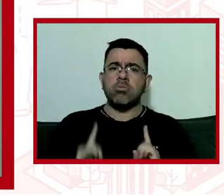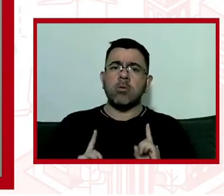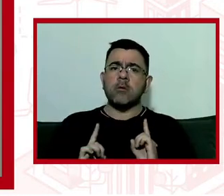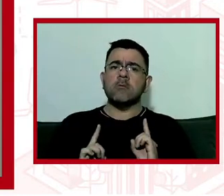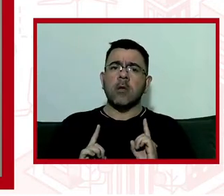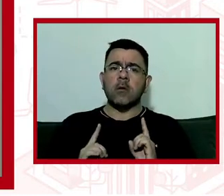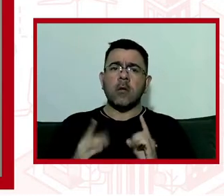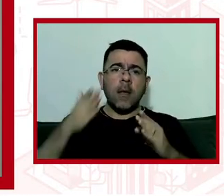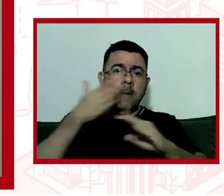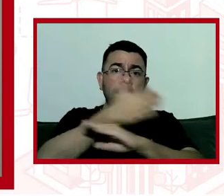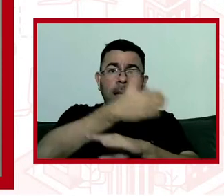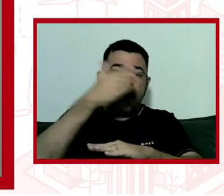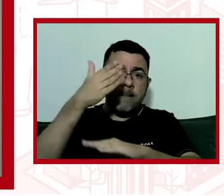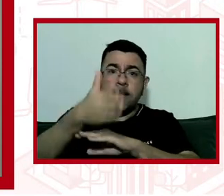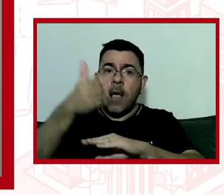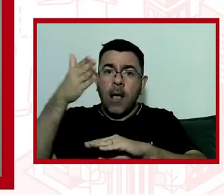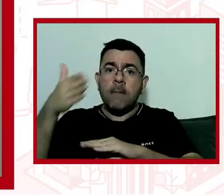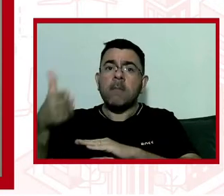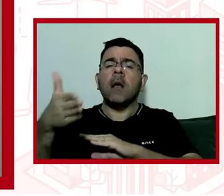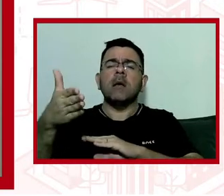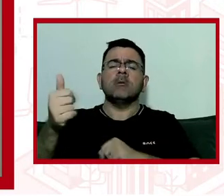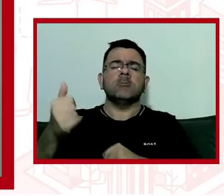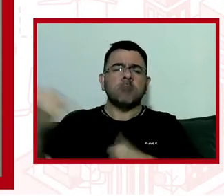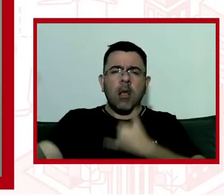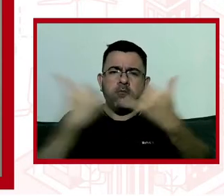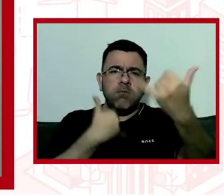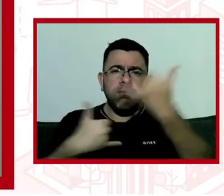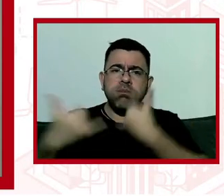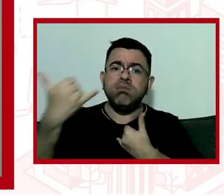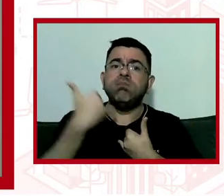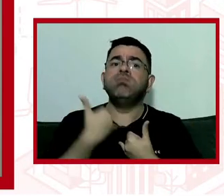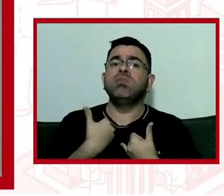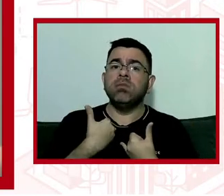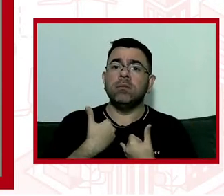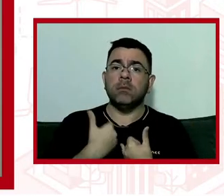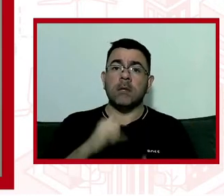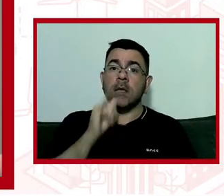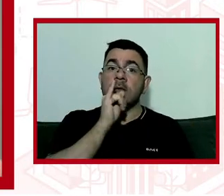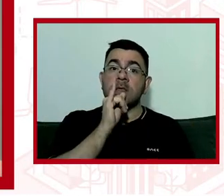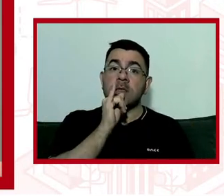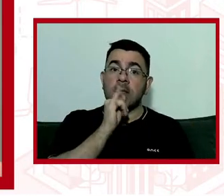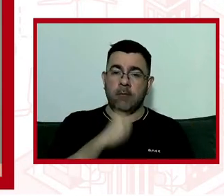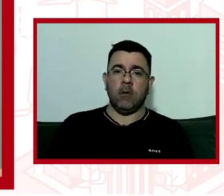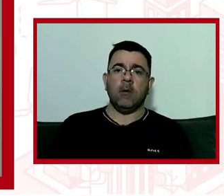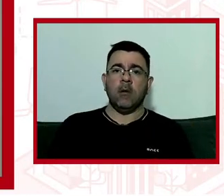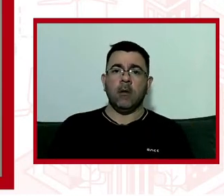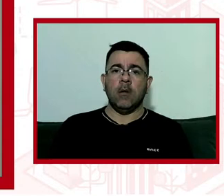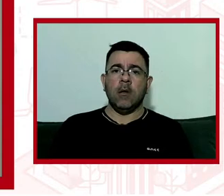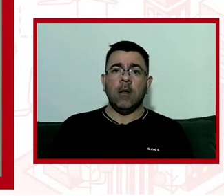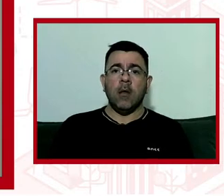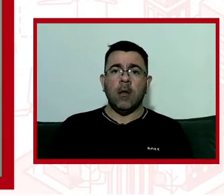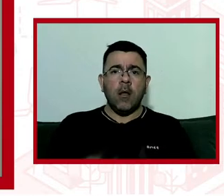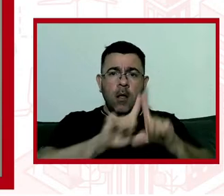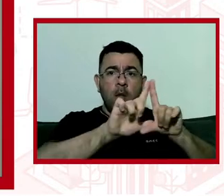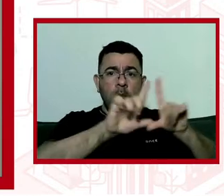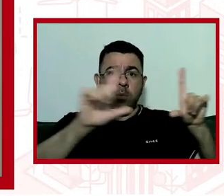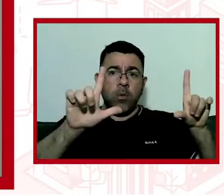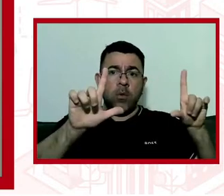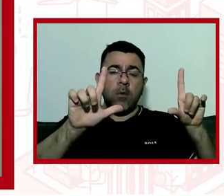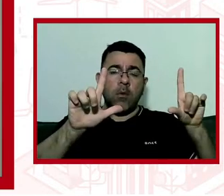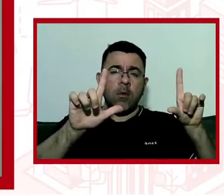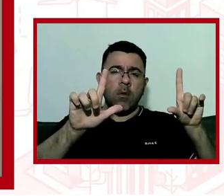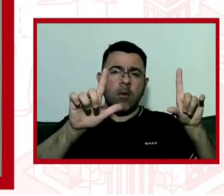garantir que você tem dado para saber por exemplo nós temos o novo sistema de matrícula na cidade